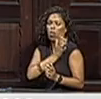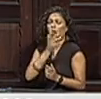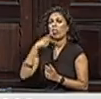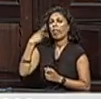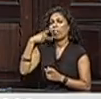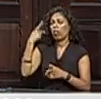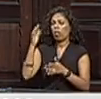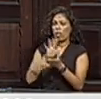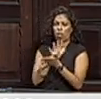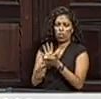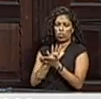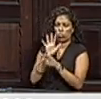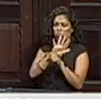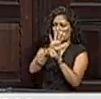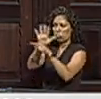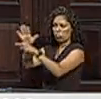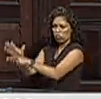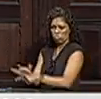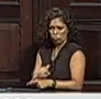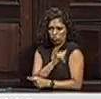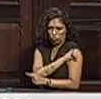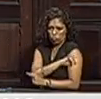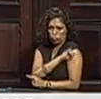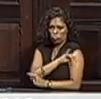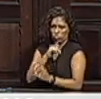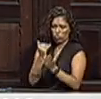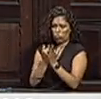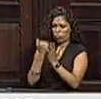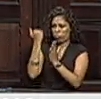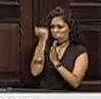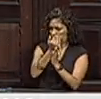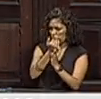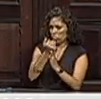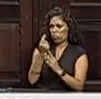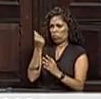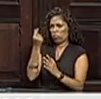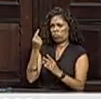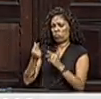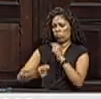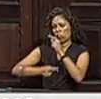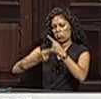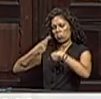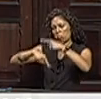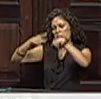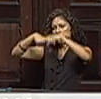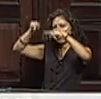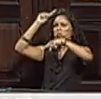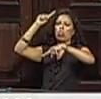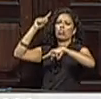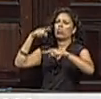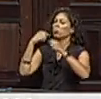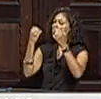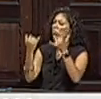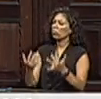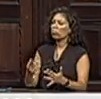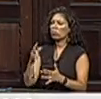governos do PMDB têm trazido. Então nós temos falado aqui, está mais que estabelecido